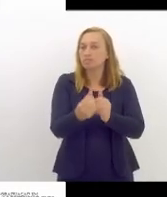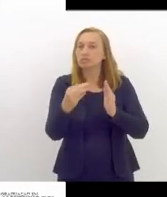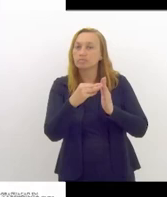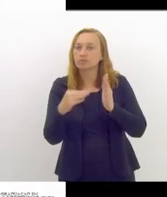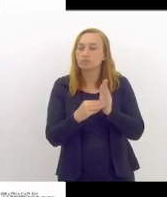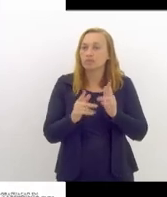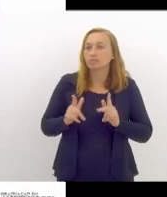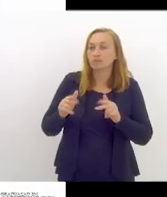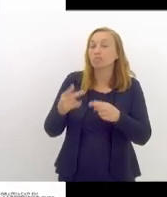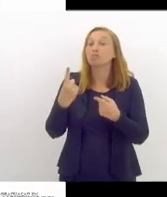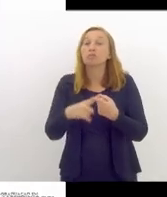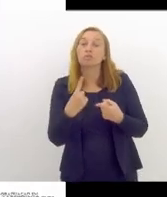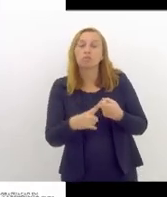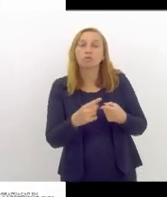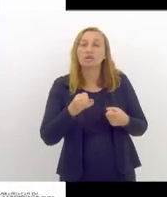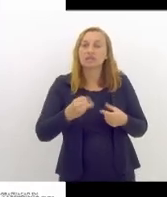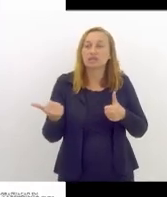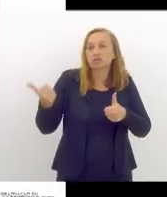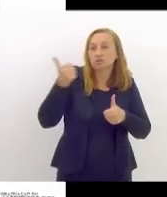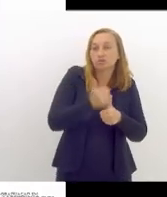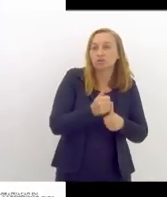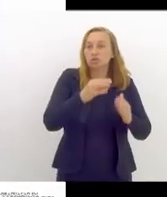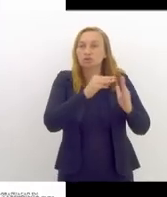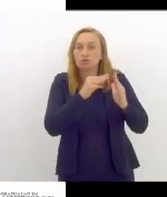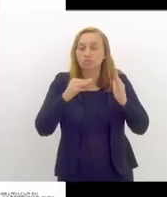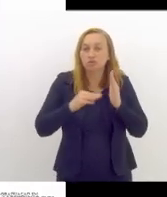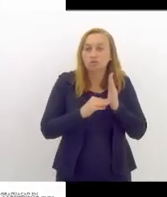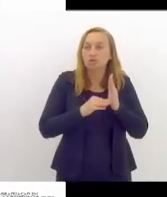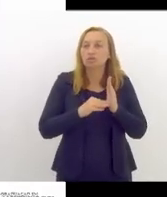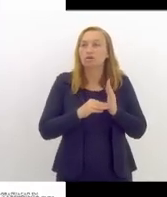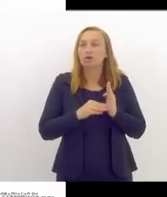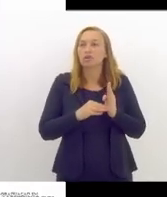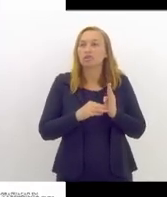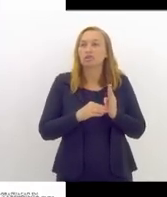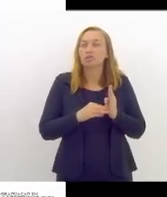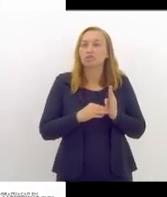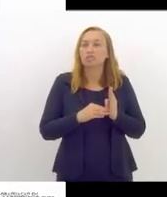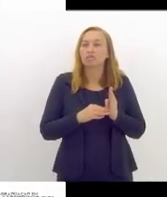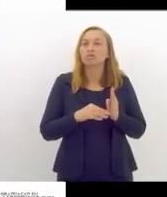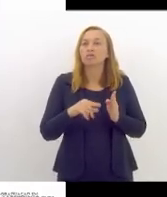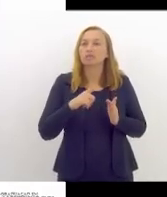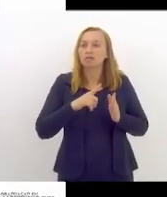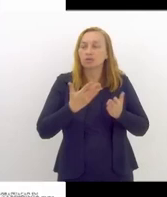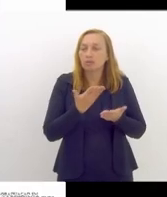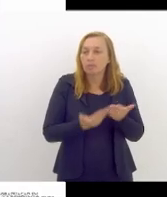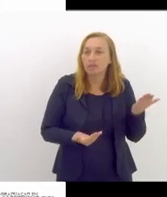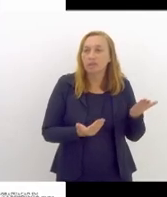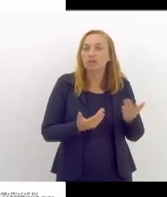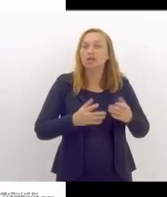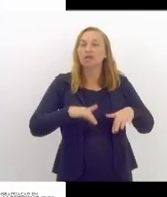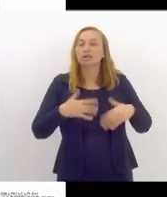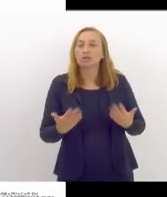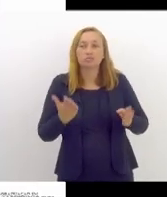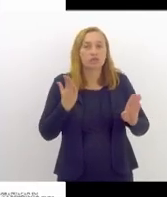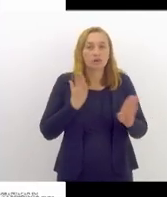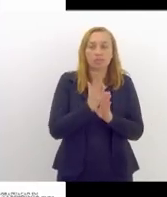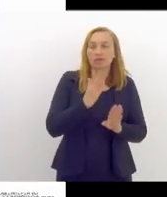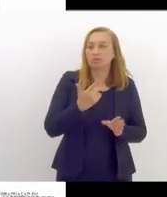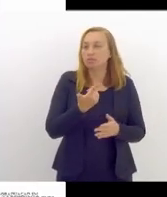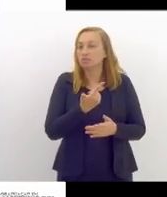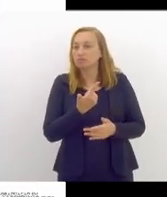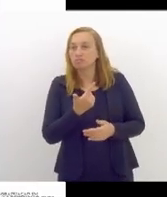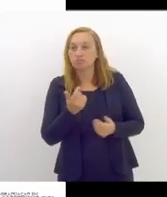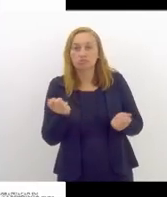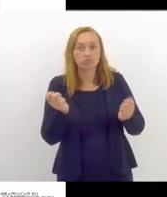porque quando a gente substitui metodologia né a gente tem uma quebra então de repente não dá para fazer certas